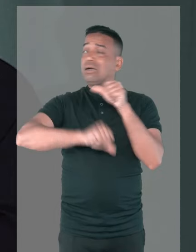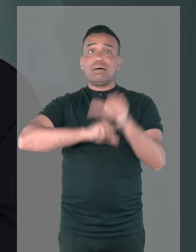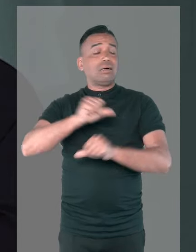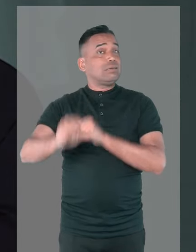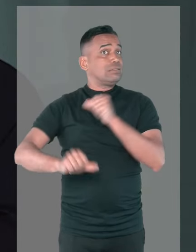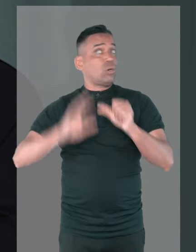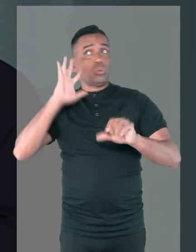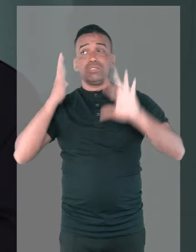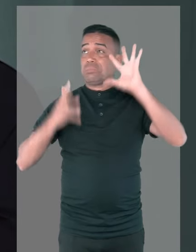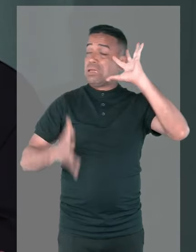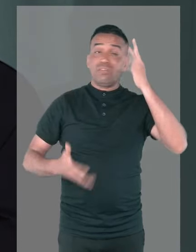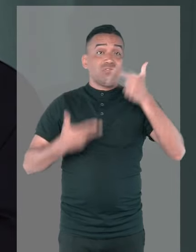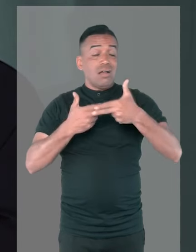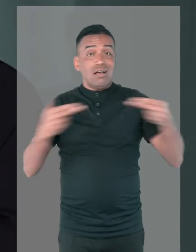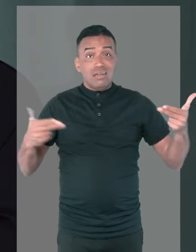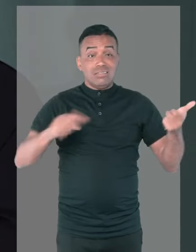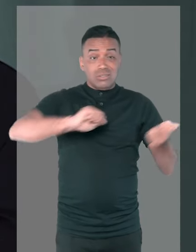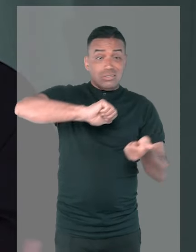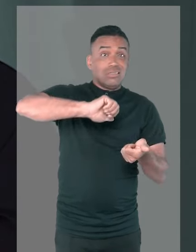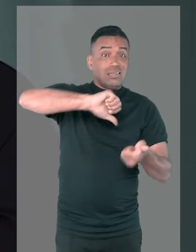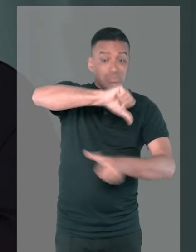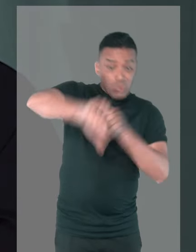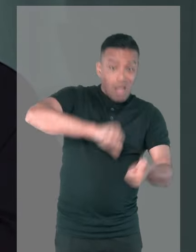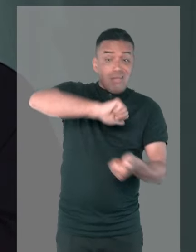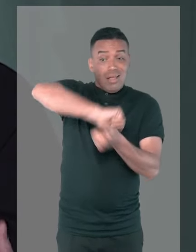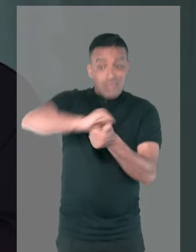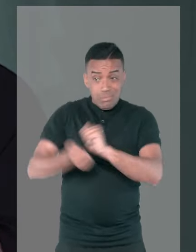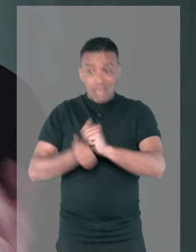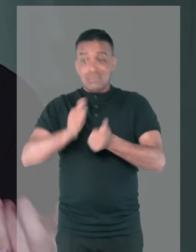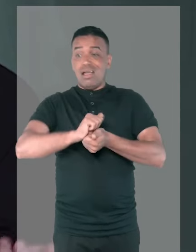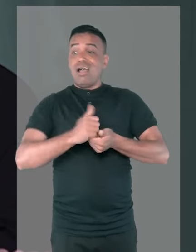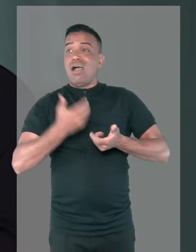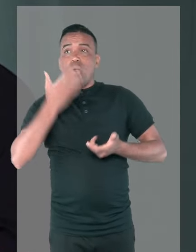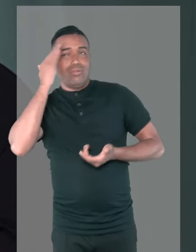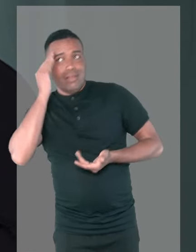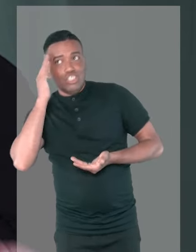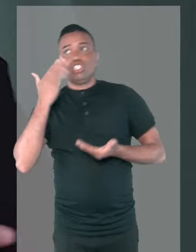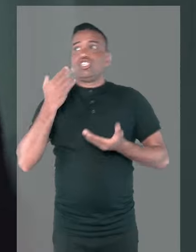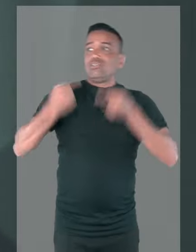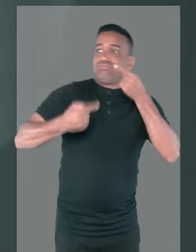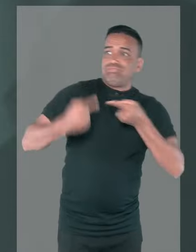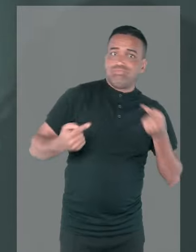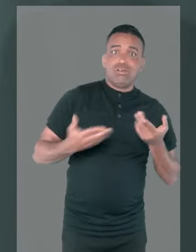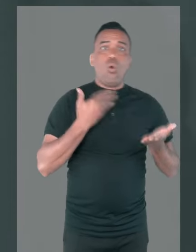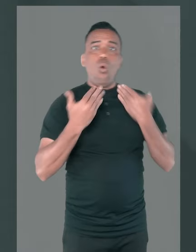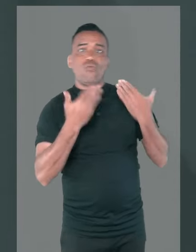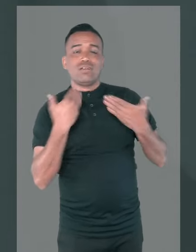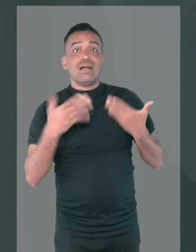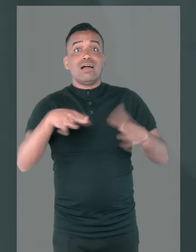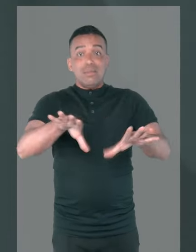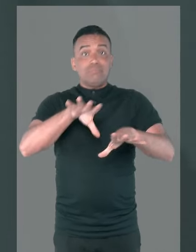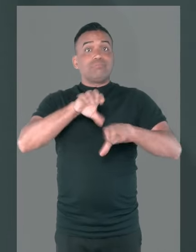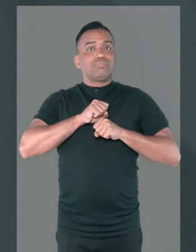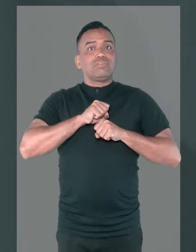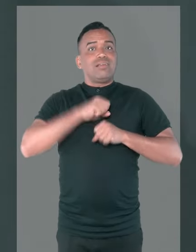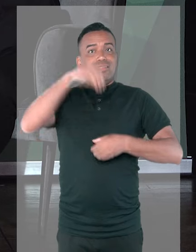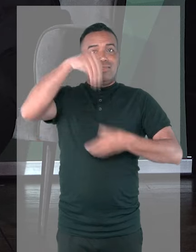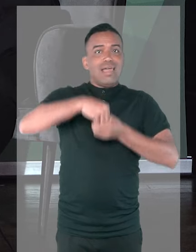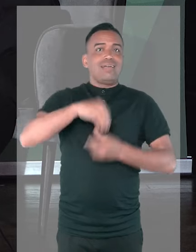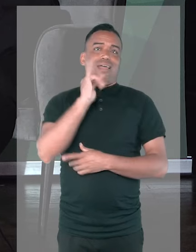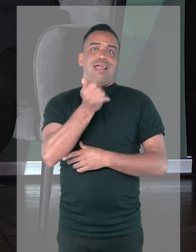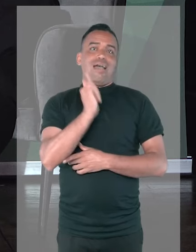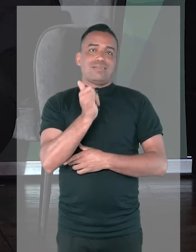E essas transformações precisam ser inseridas, compreendidas, debatidas e precisam pertencer às narrativas. É